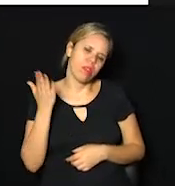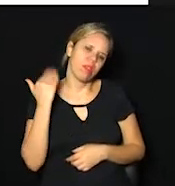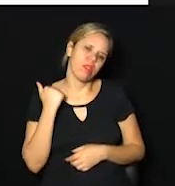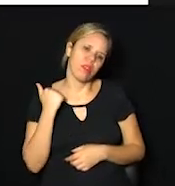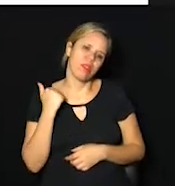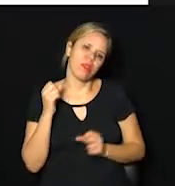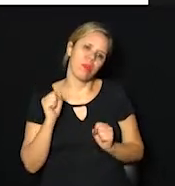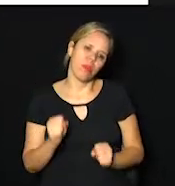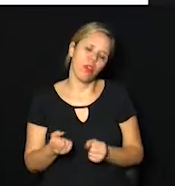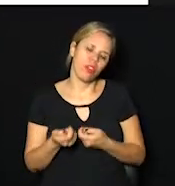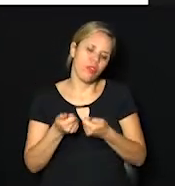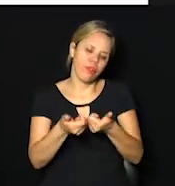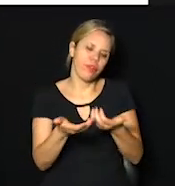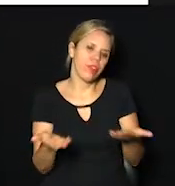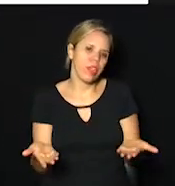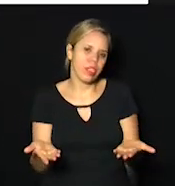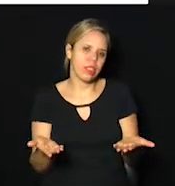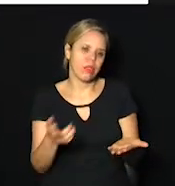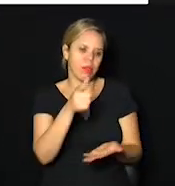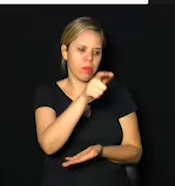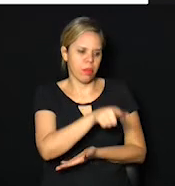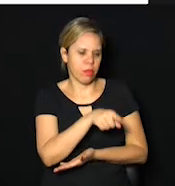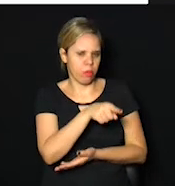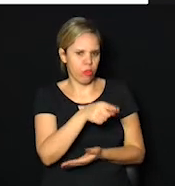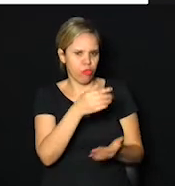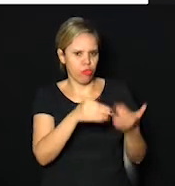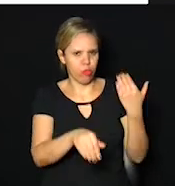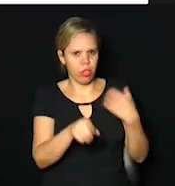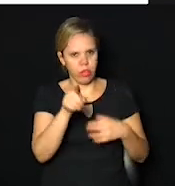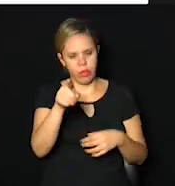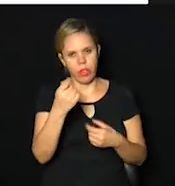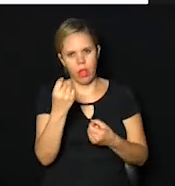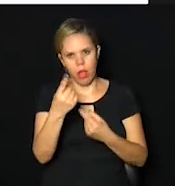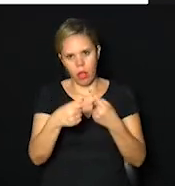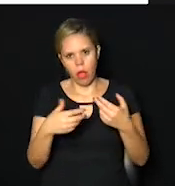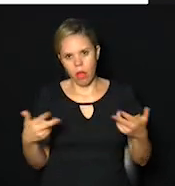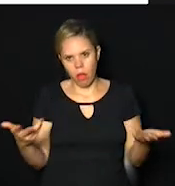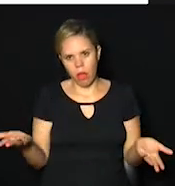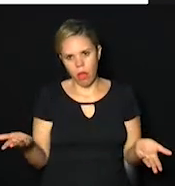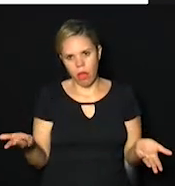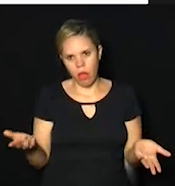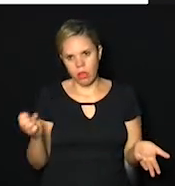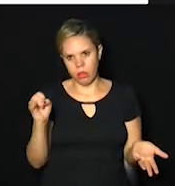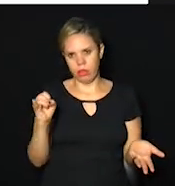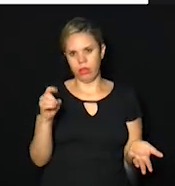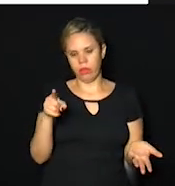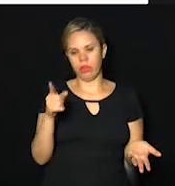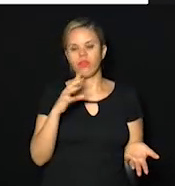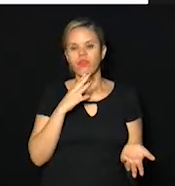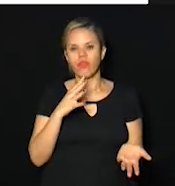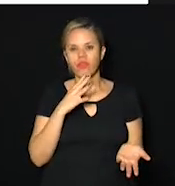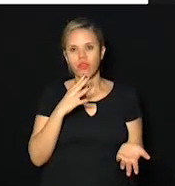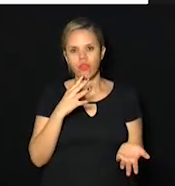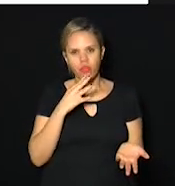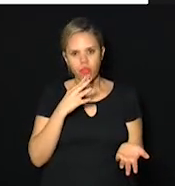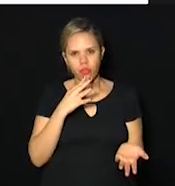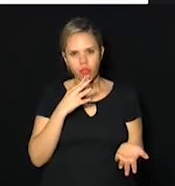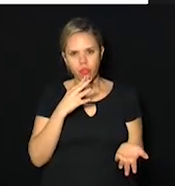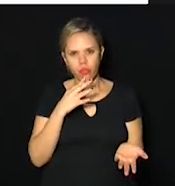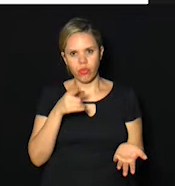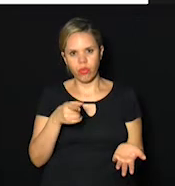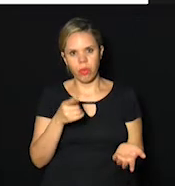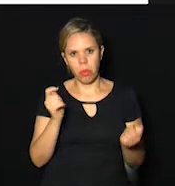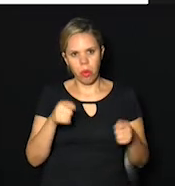pode oferecer. Aquela pessoa pode discordar de você em alguns aspectos, mas se você conhece plenamente o que você